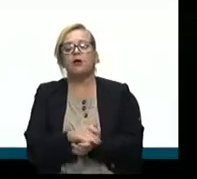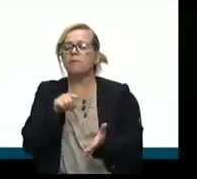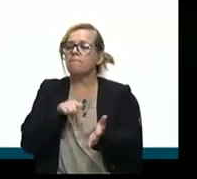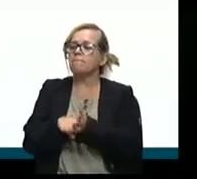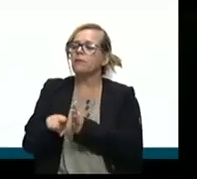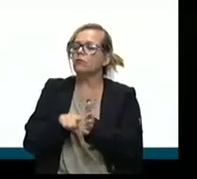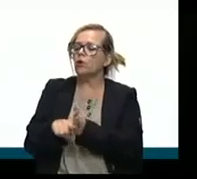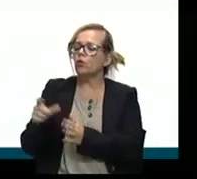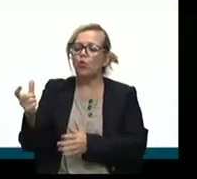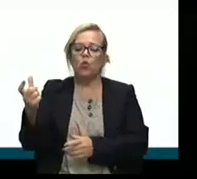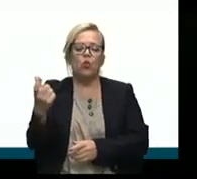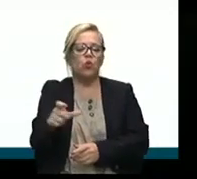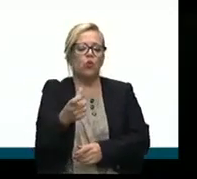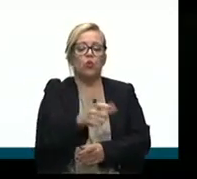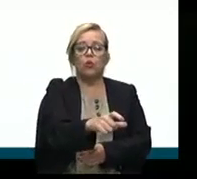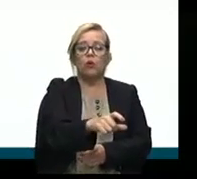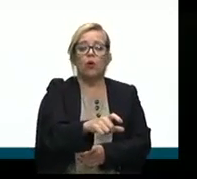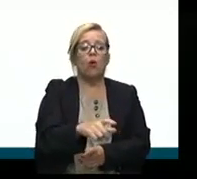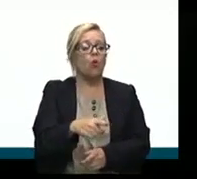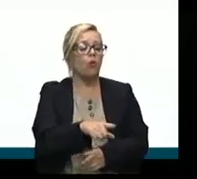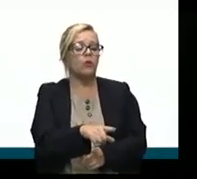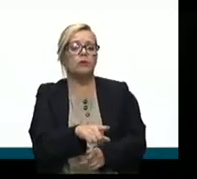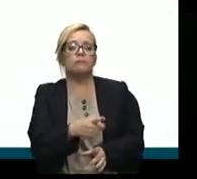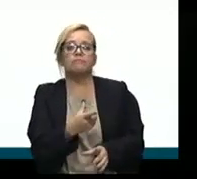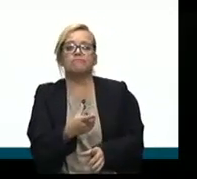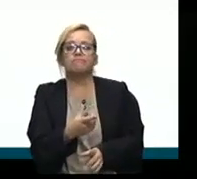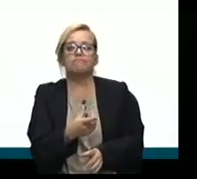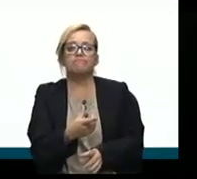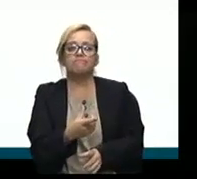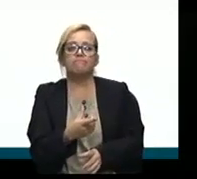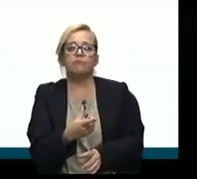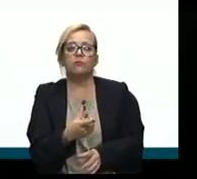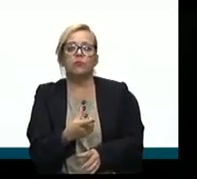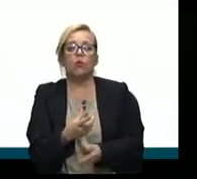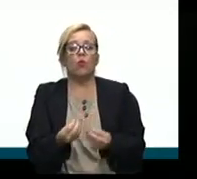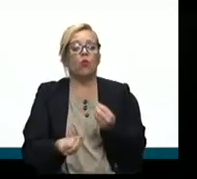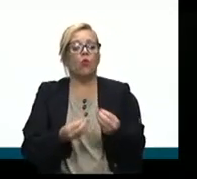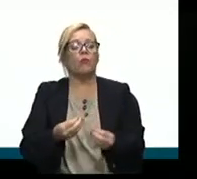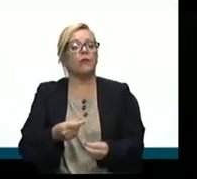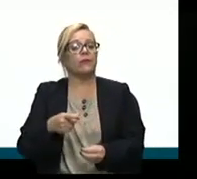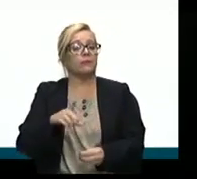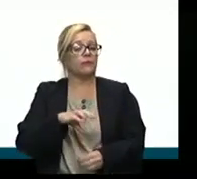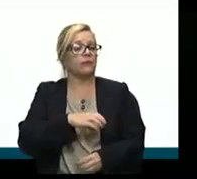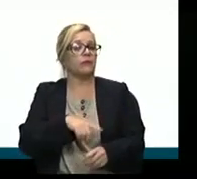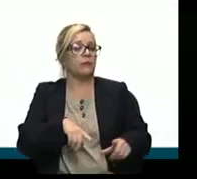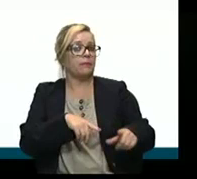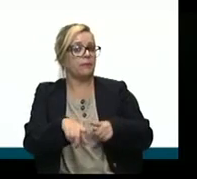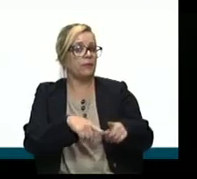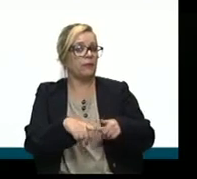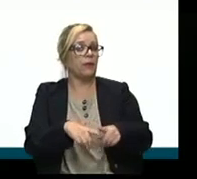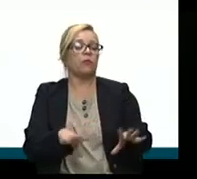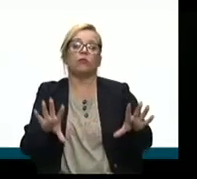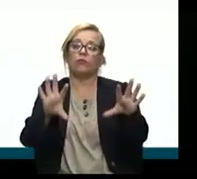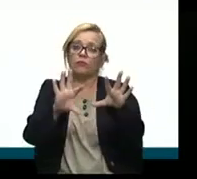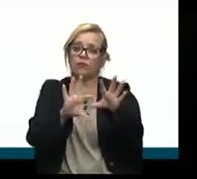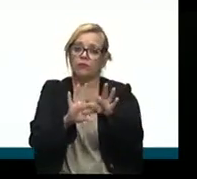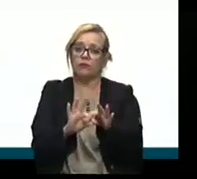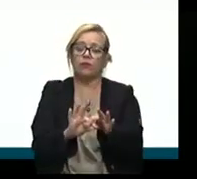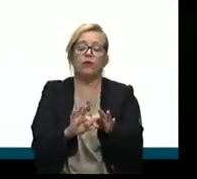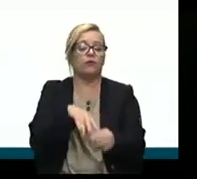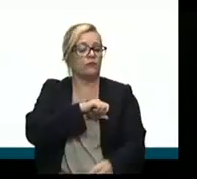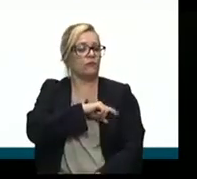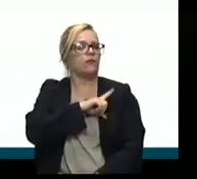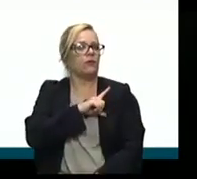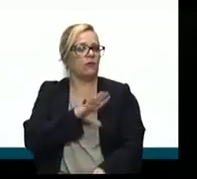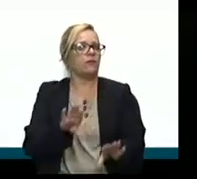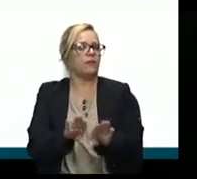M qual era a avaliação deles em relação às condições de trabalho e em relação à